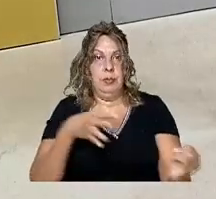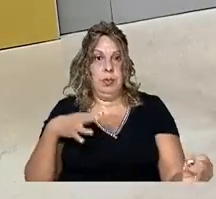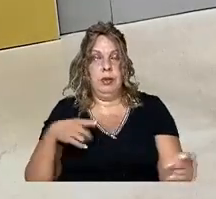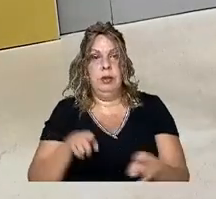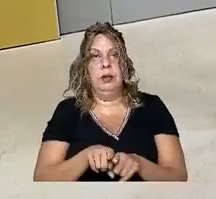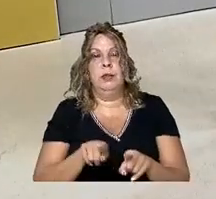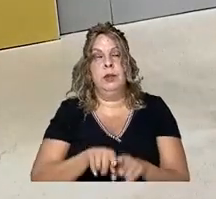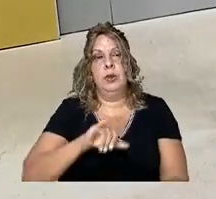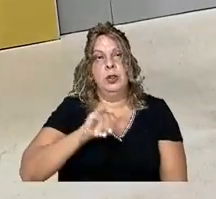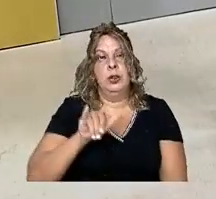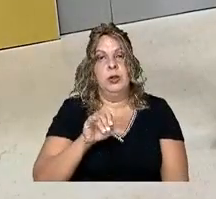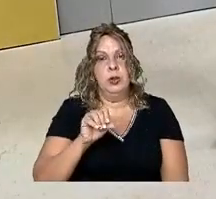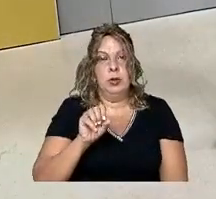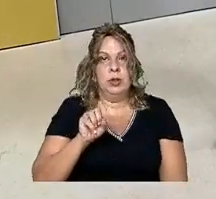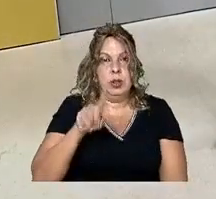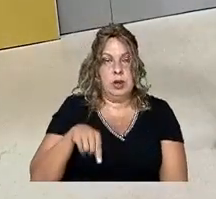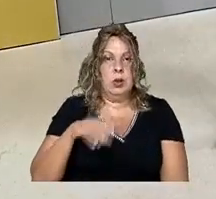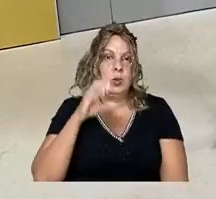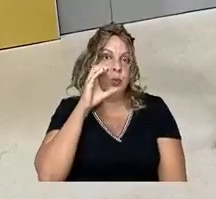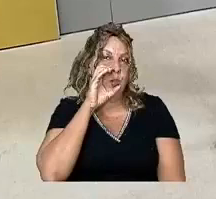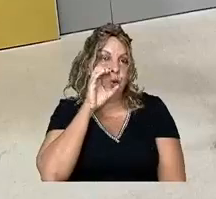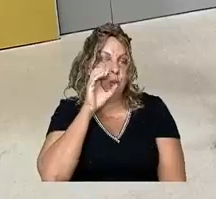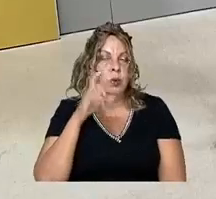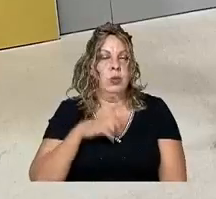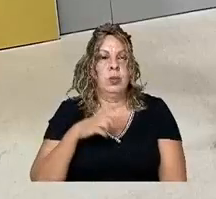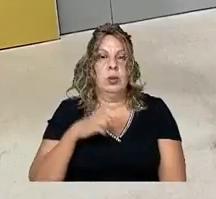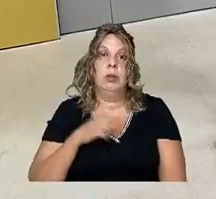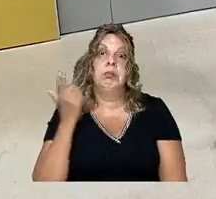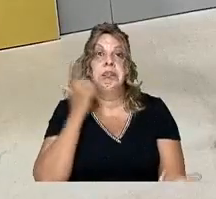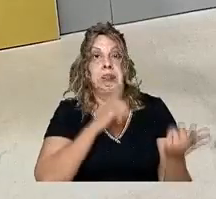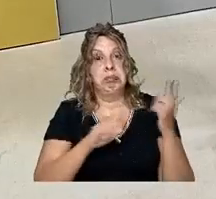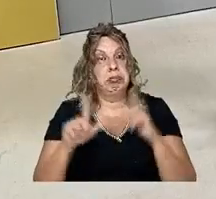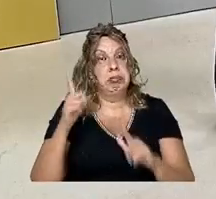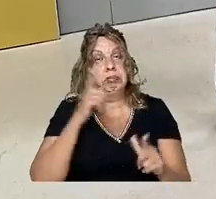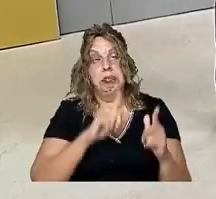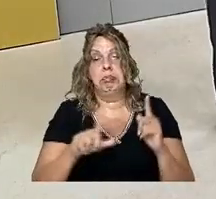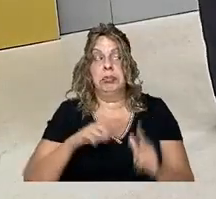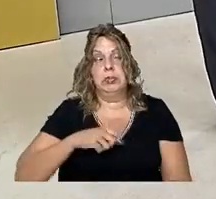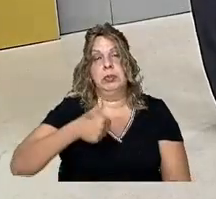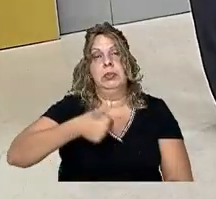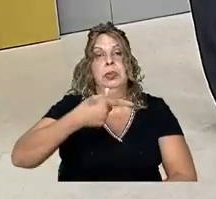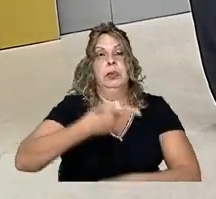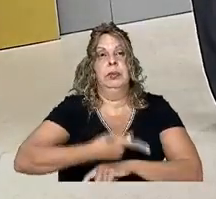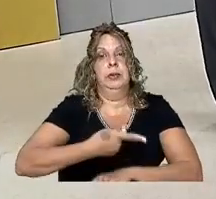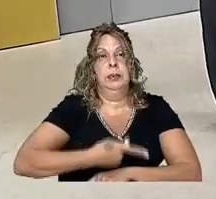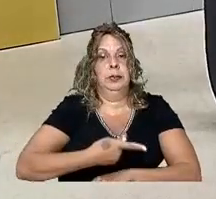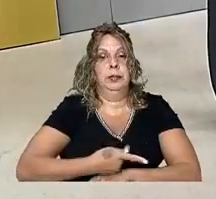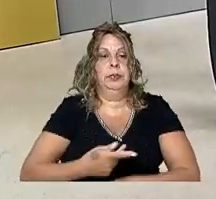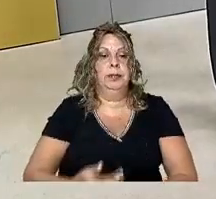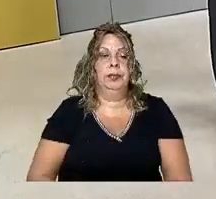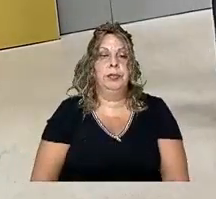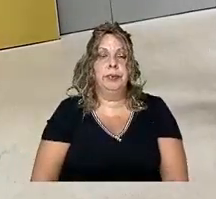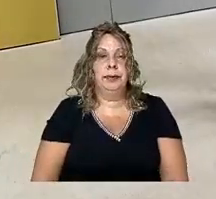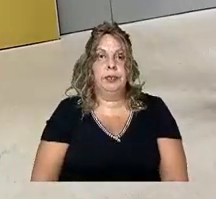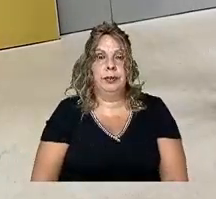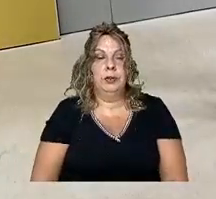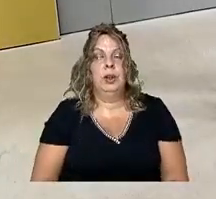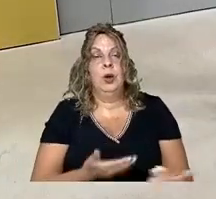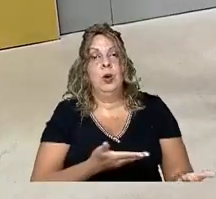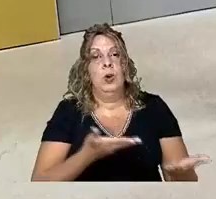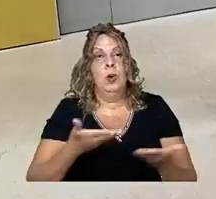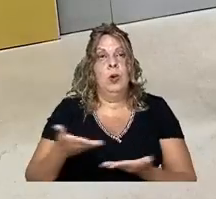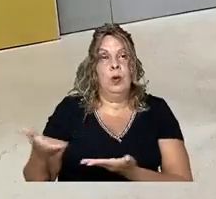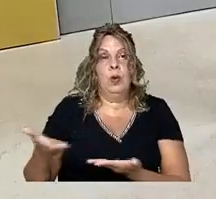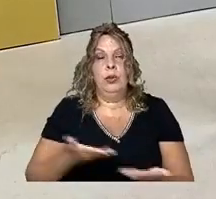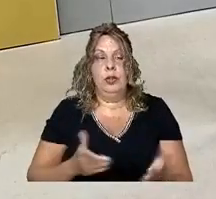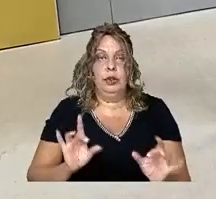do Socorro, eles levaram o famoso queridinho do Caju Cap para casa no primeiro prêmio. E ainda teve convite das nossas